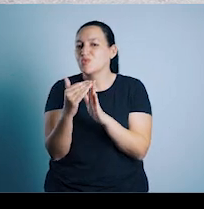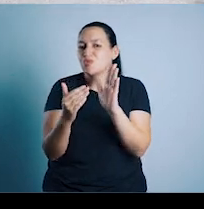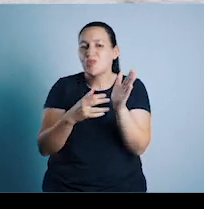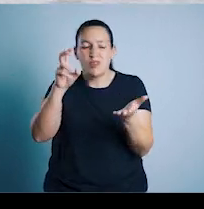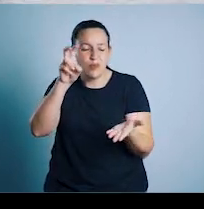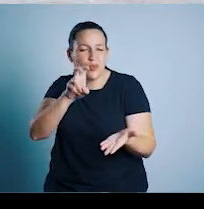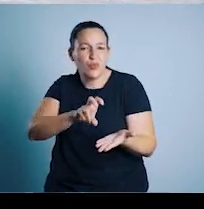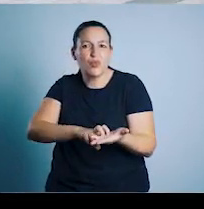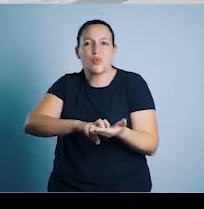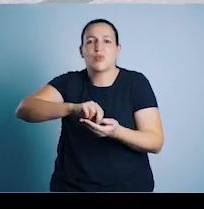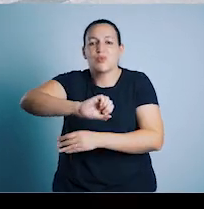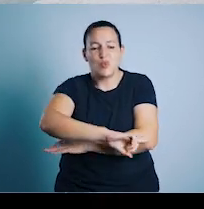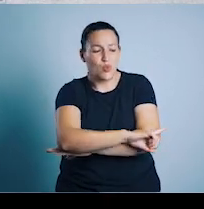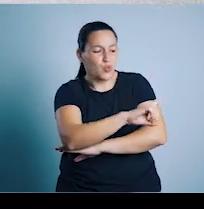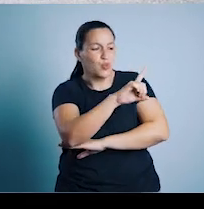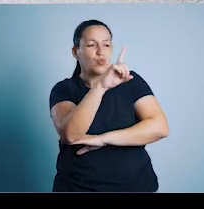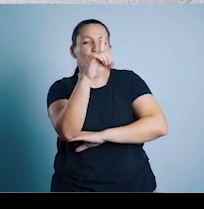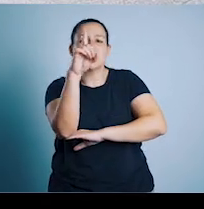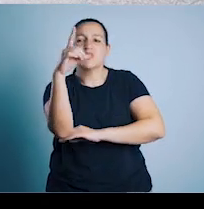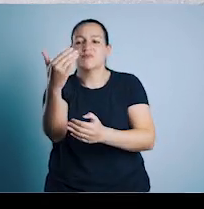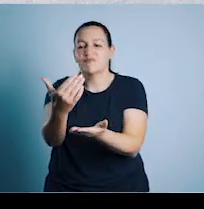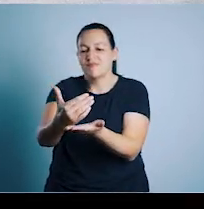cada manhã que o sol nos